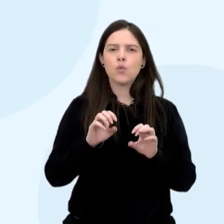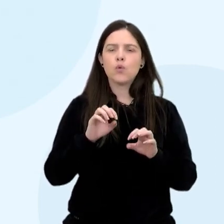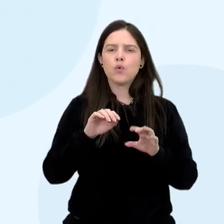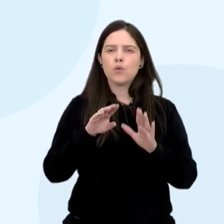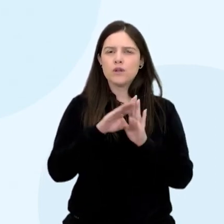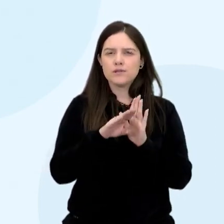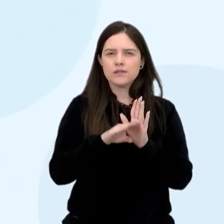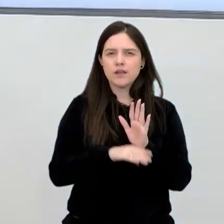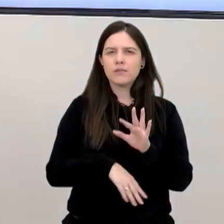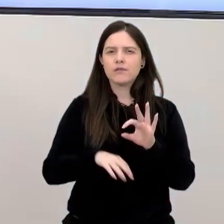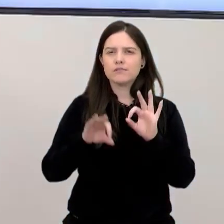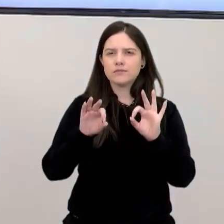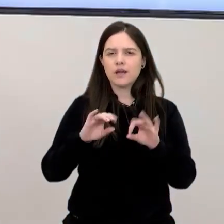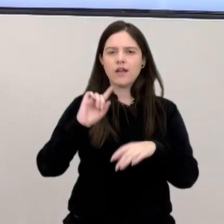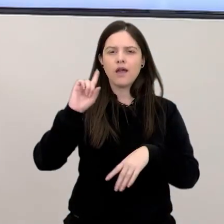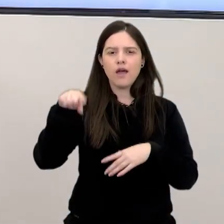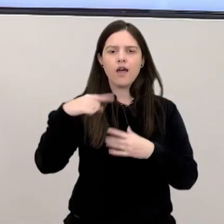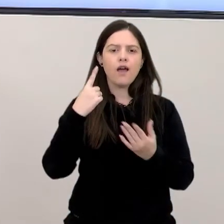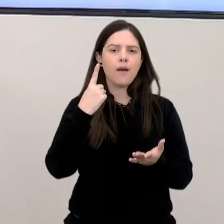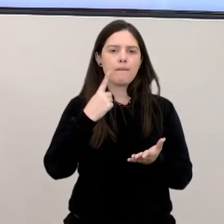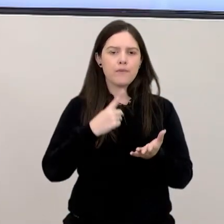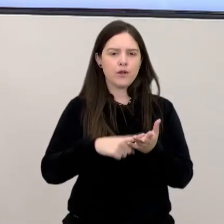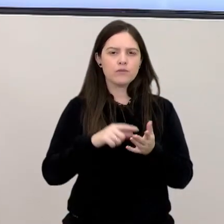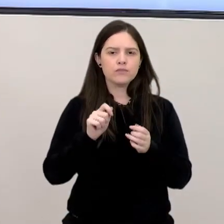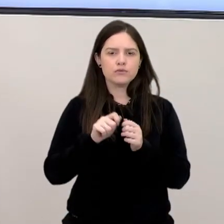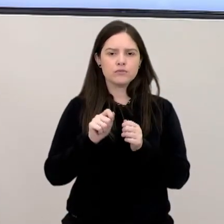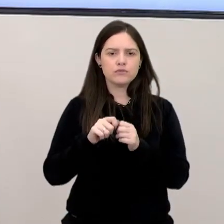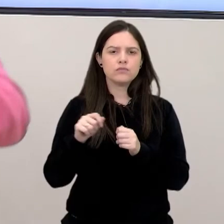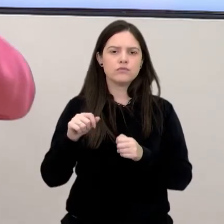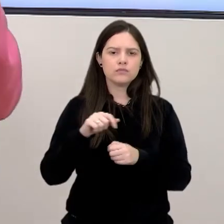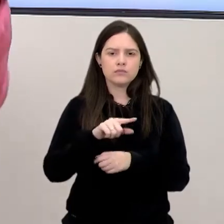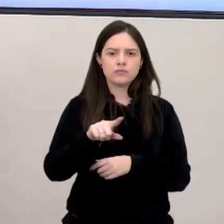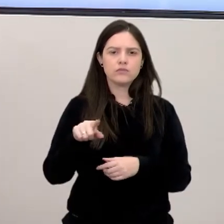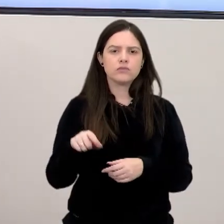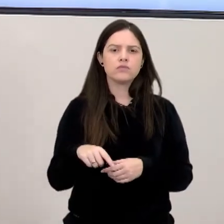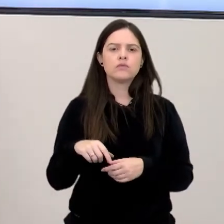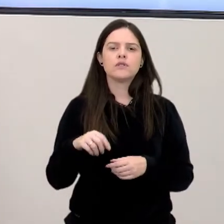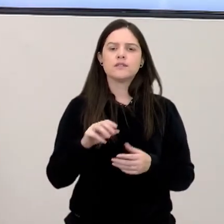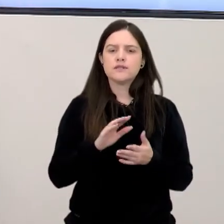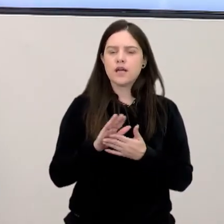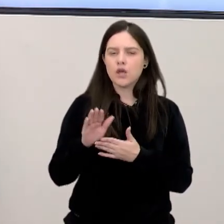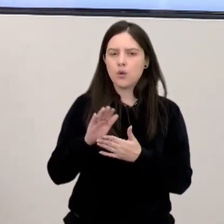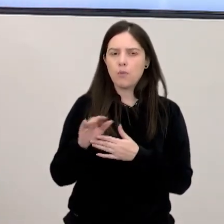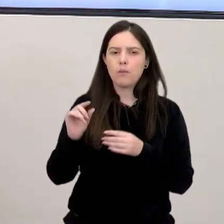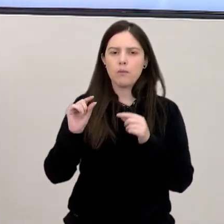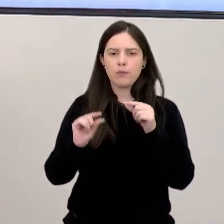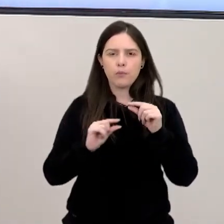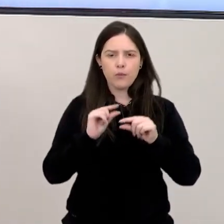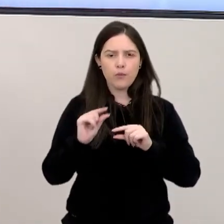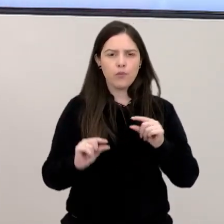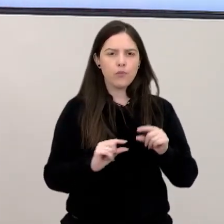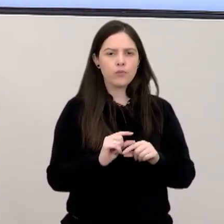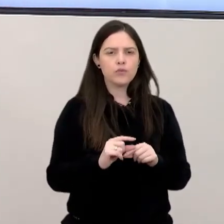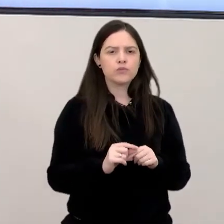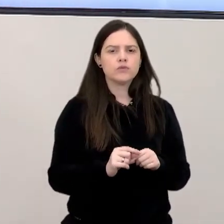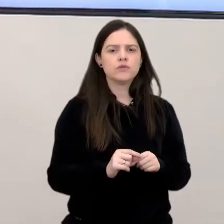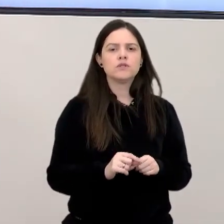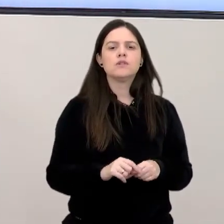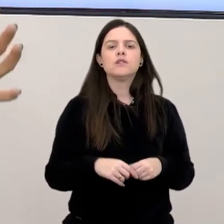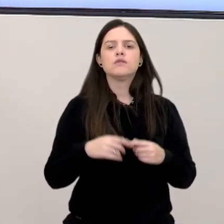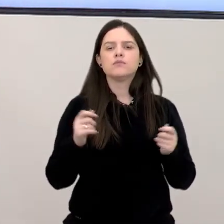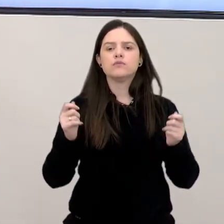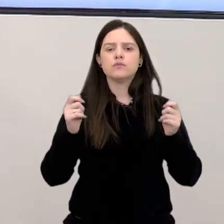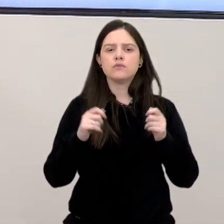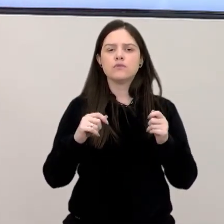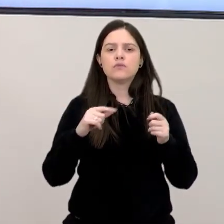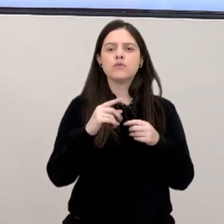mural. Tá? Então, nossa próxima aula que nós vamos fazer ainda esta semana, daqui a um pouco sai aí para vocês aí no YouTube 2 vídeos desse ou